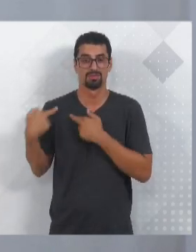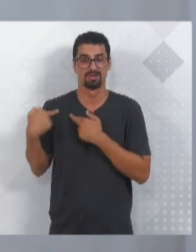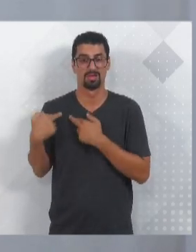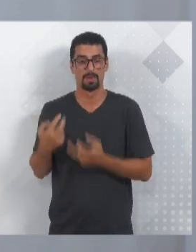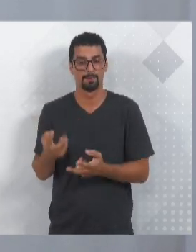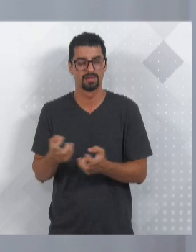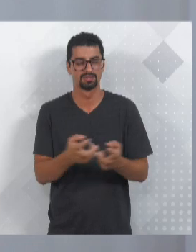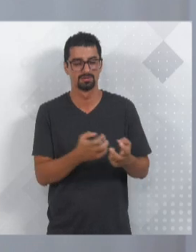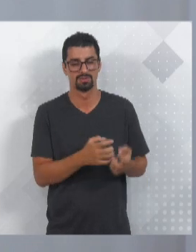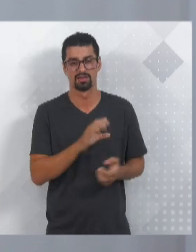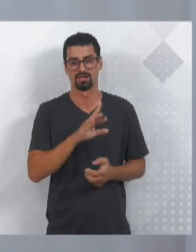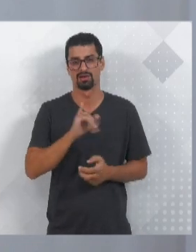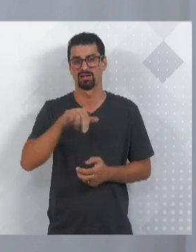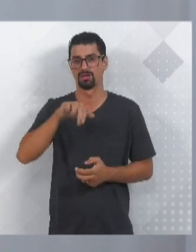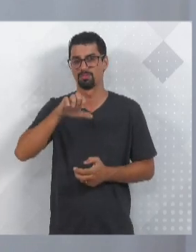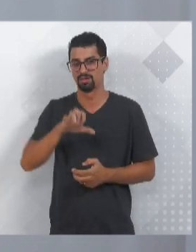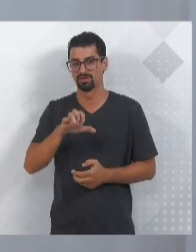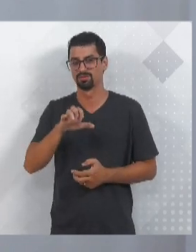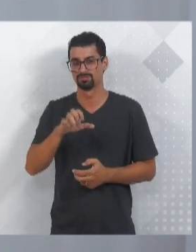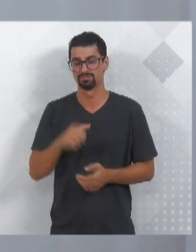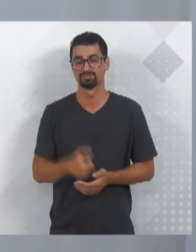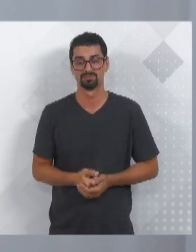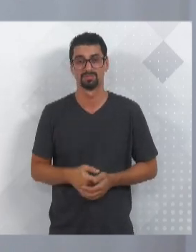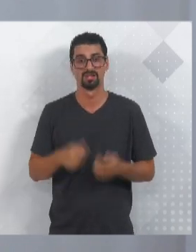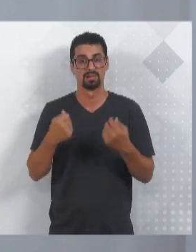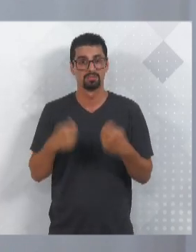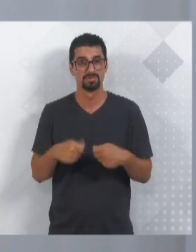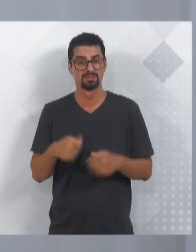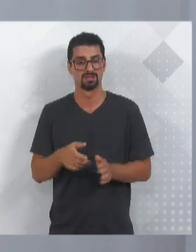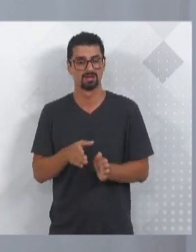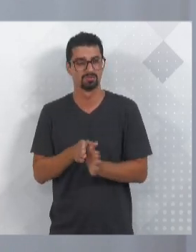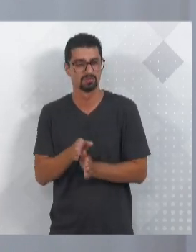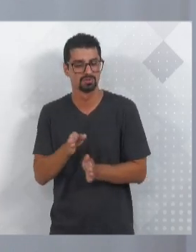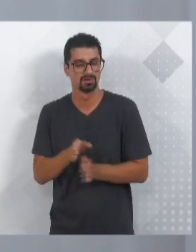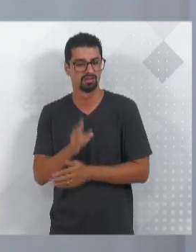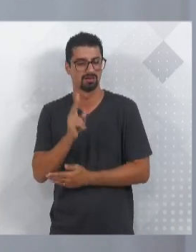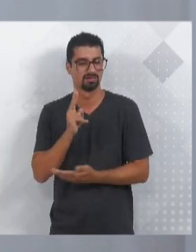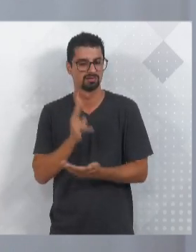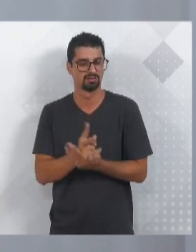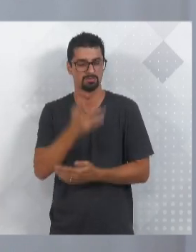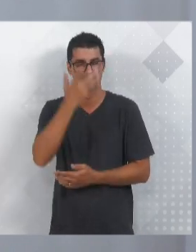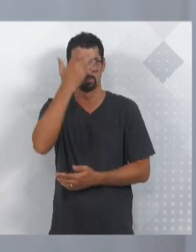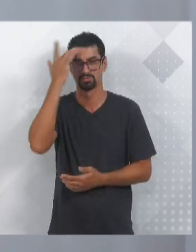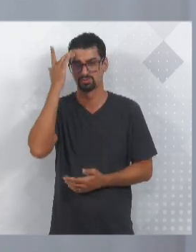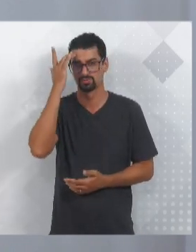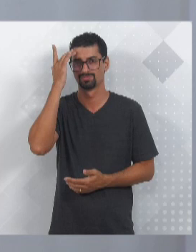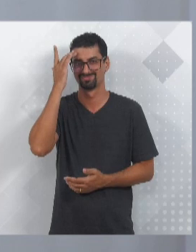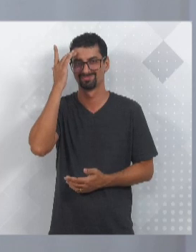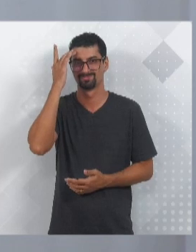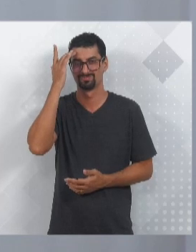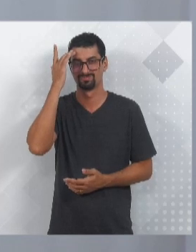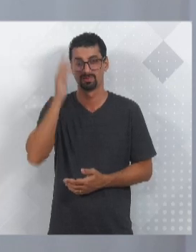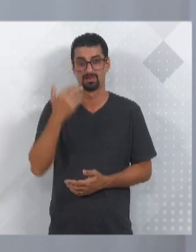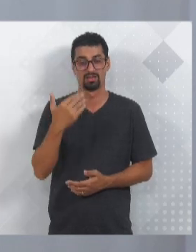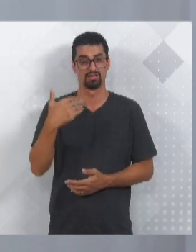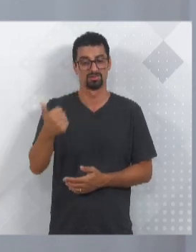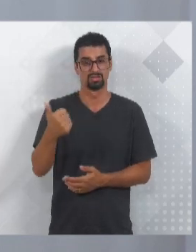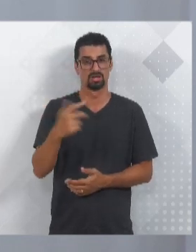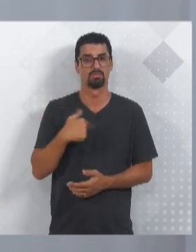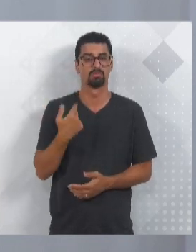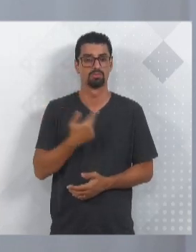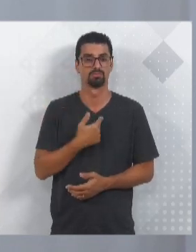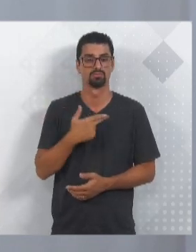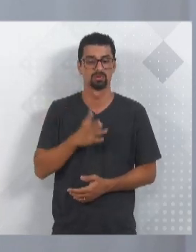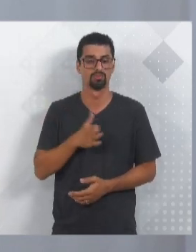identificar crime. Precisamos e orientamos sempre a população. Nos chame, nós vamos